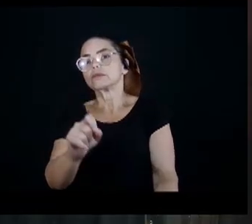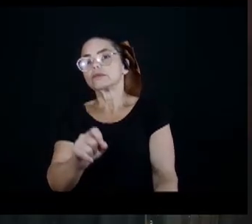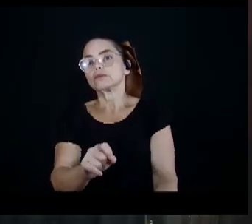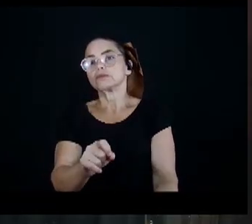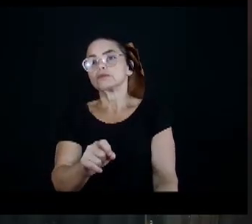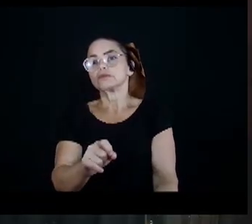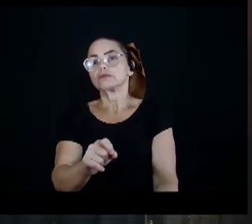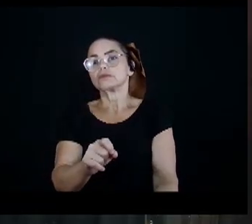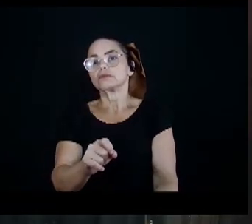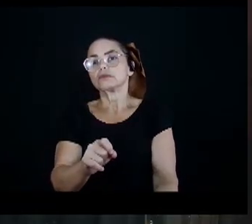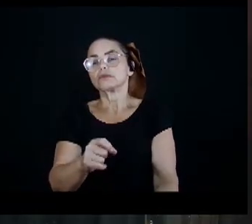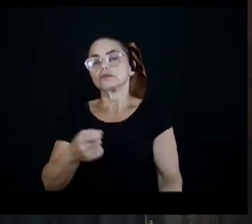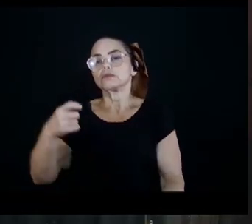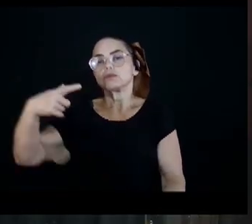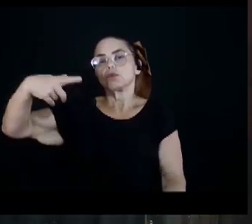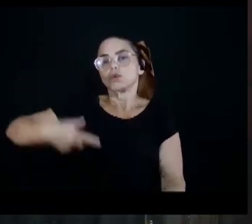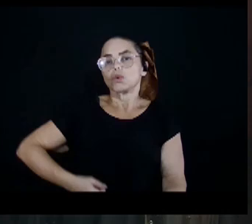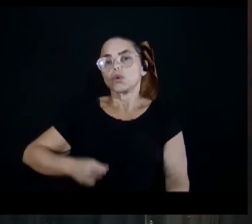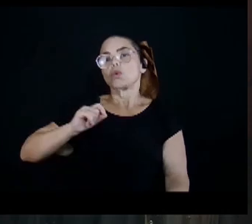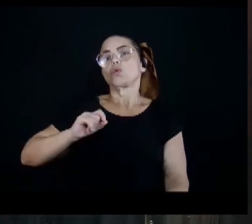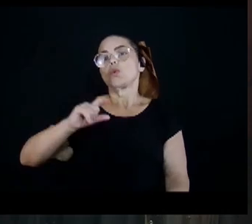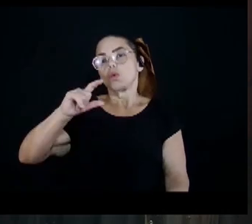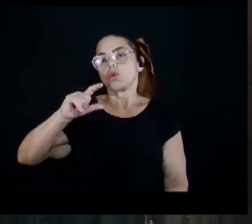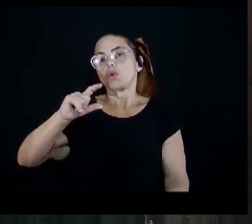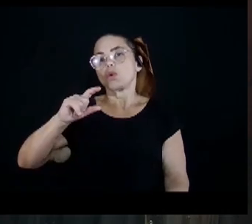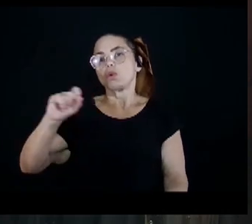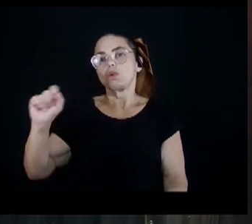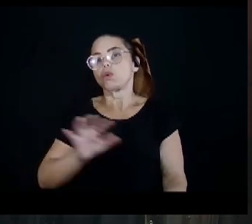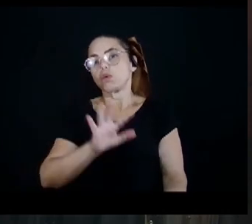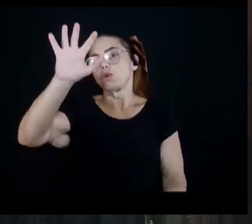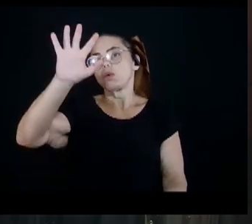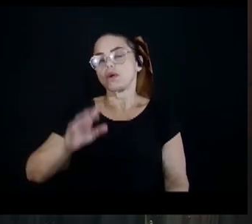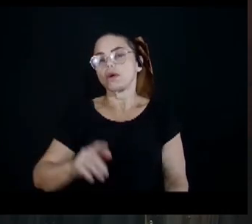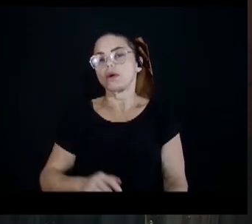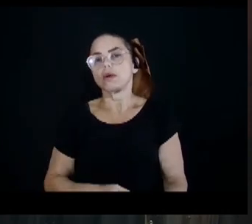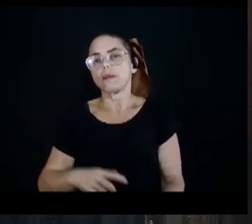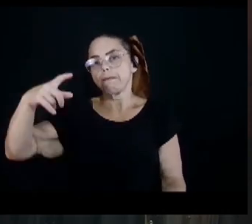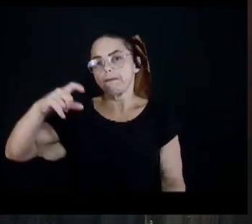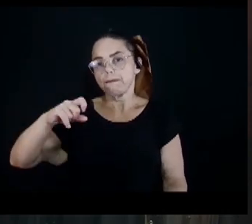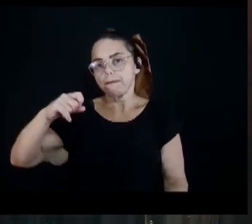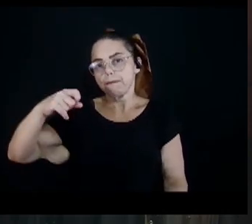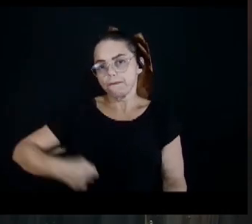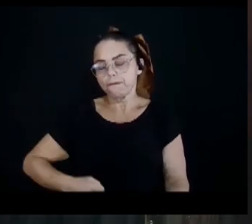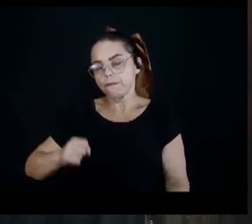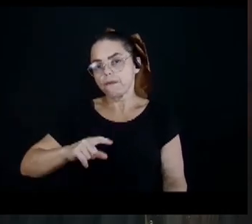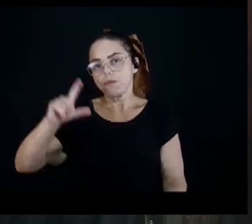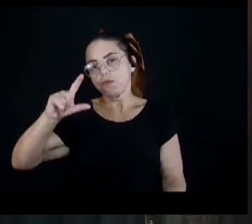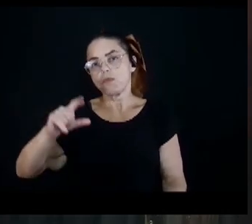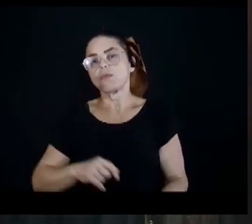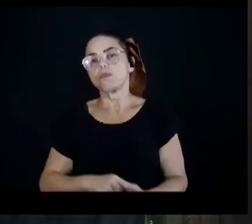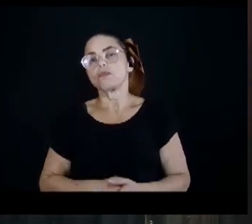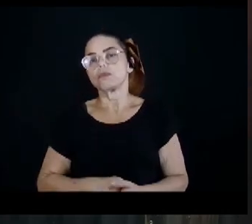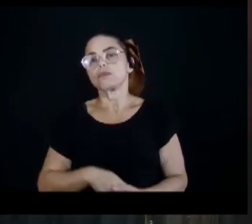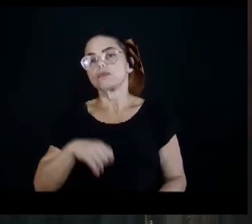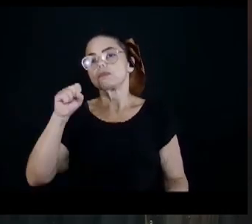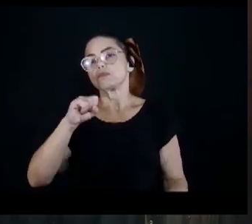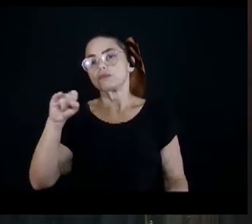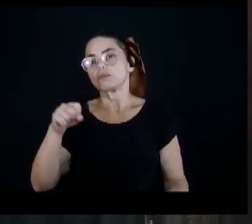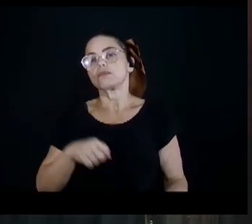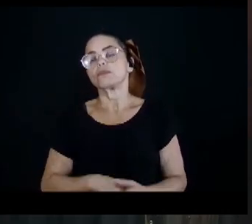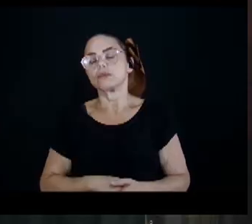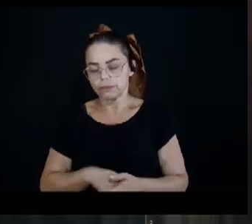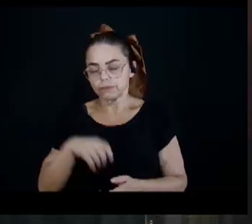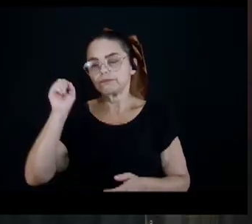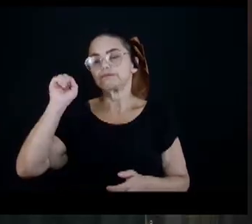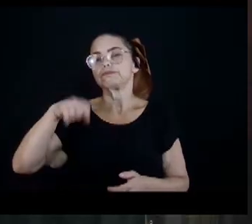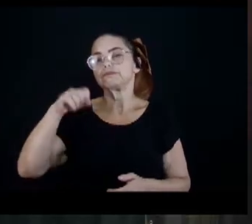dosagem. Aumenta-se o preço, porque quanto maior a dosagem, maior é o preço. Sim, meus amigos, cada canetinha